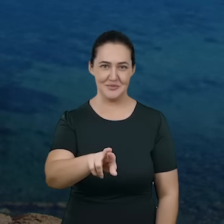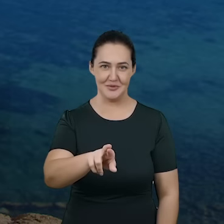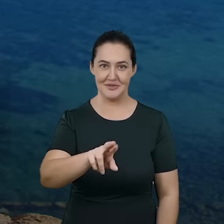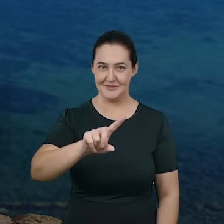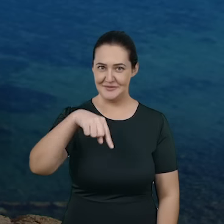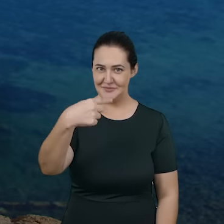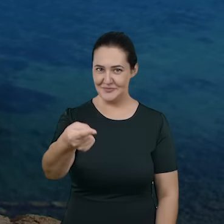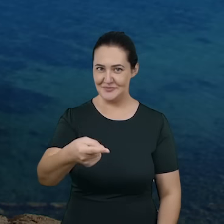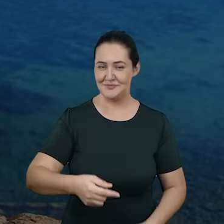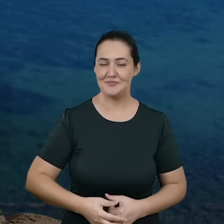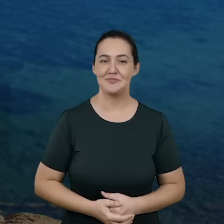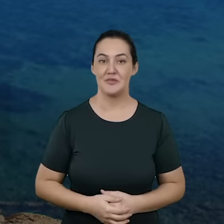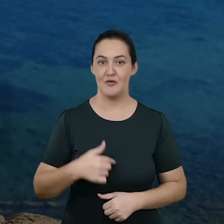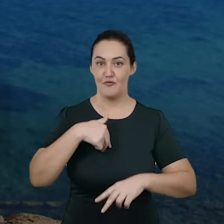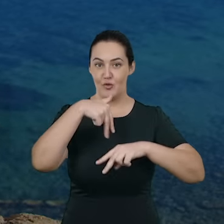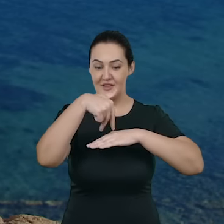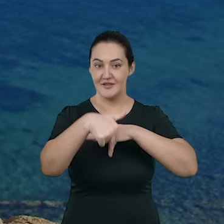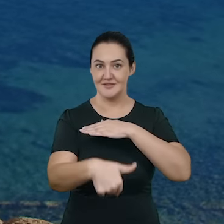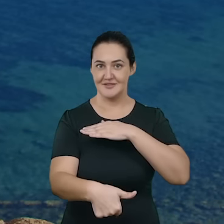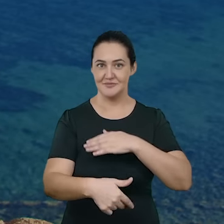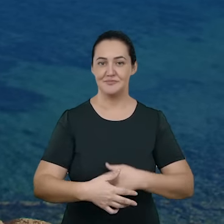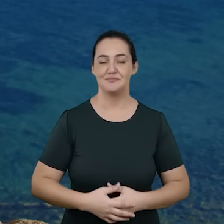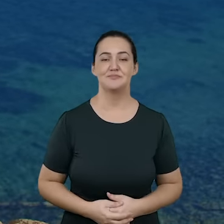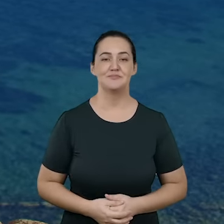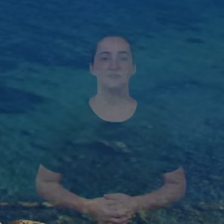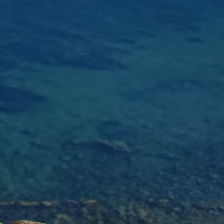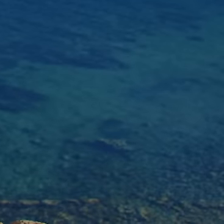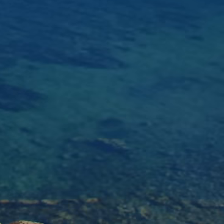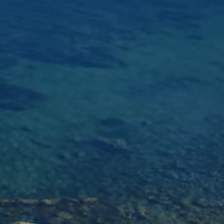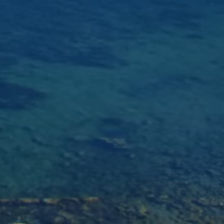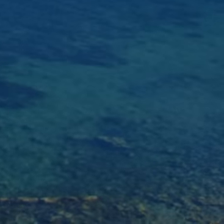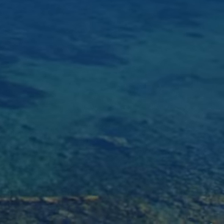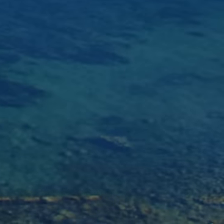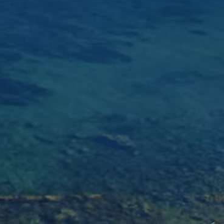isso lá debaixo de um outro ponto aqui dessa ilha.